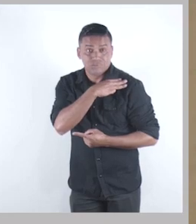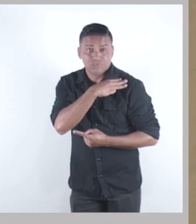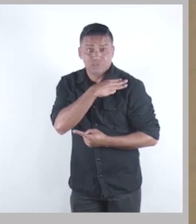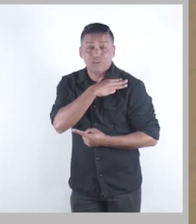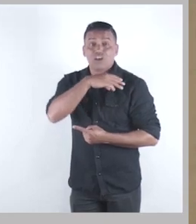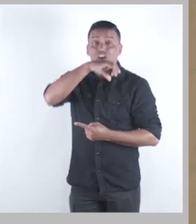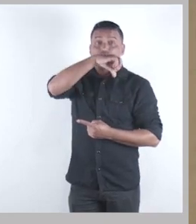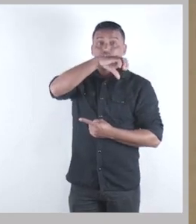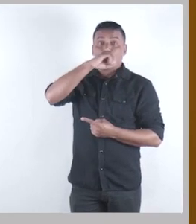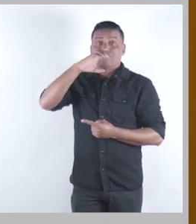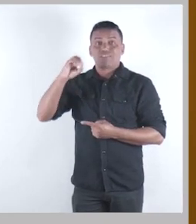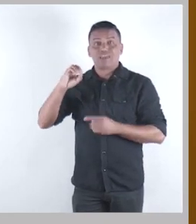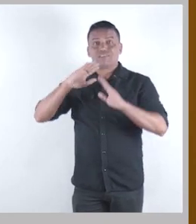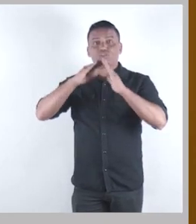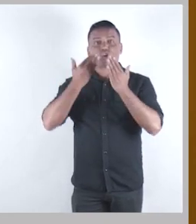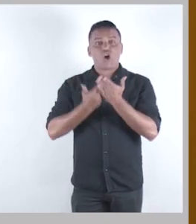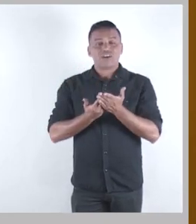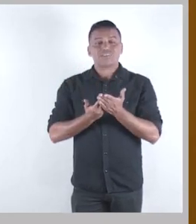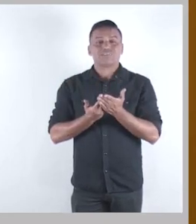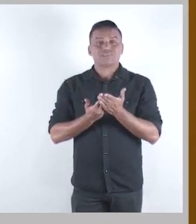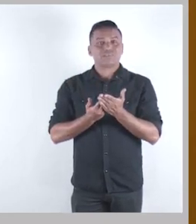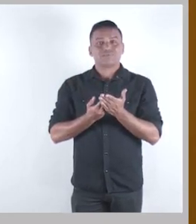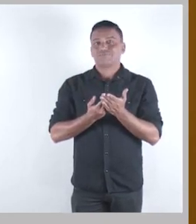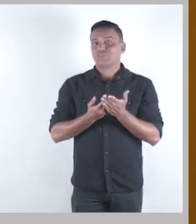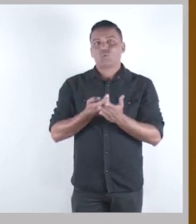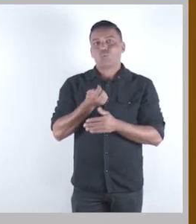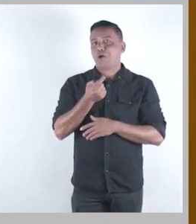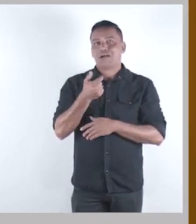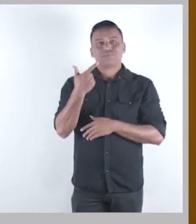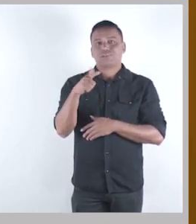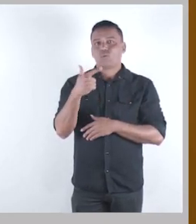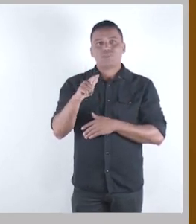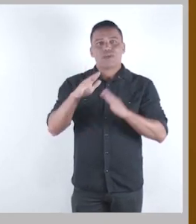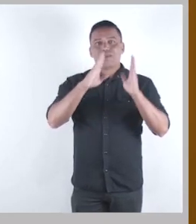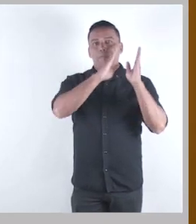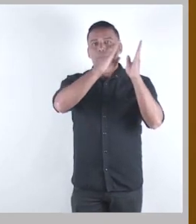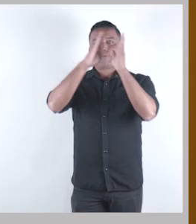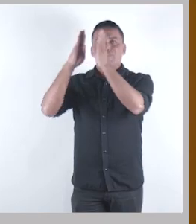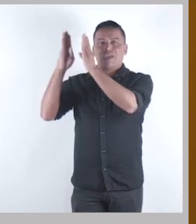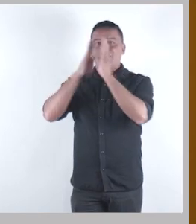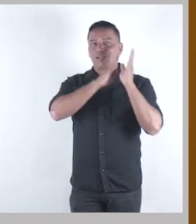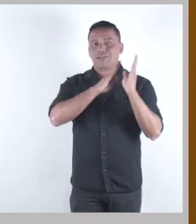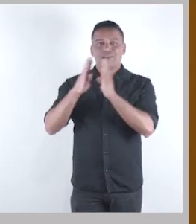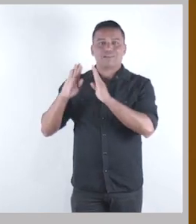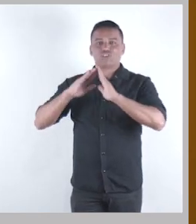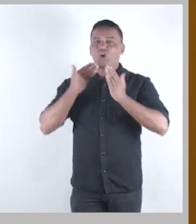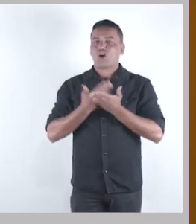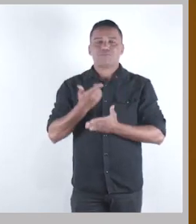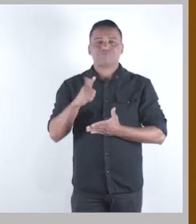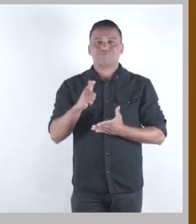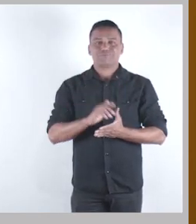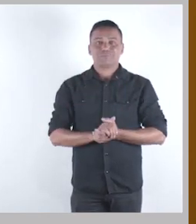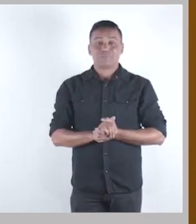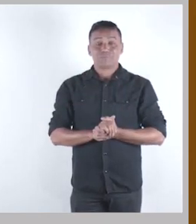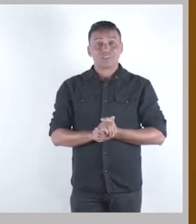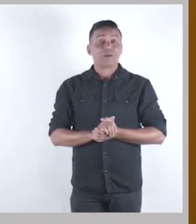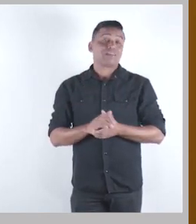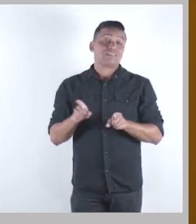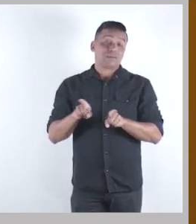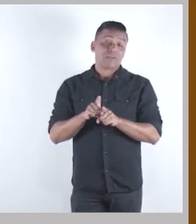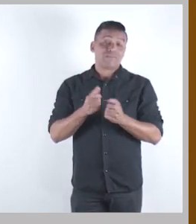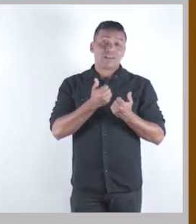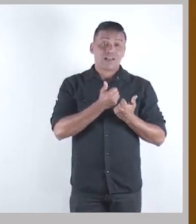secundárias em todo o país. E são pouquíssimas aquelas que têm uma biblioteca própria. Portanto, tem um outro campo. Mas também vão aparecendo